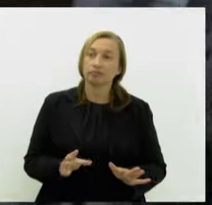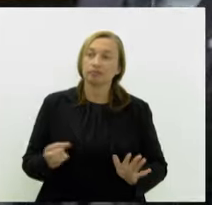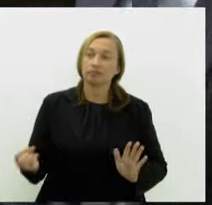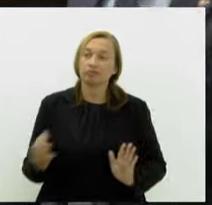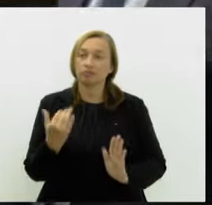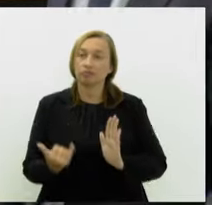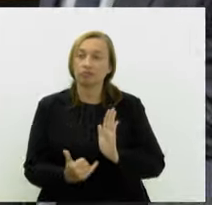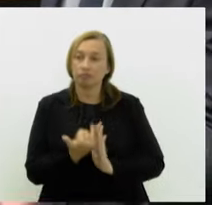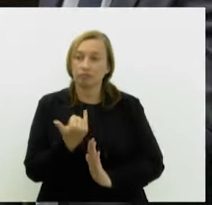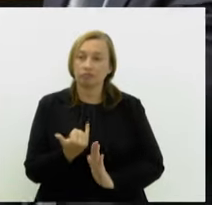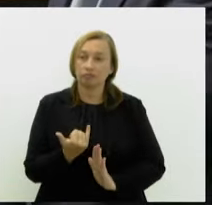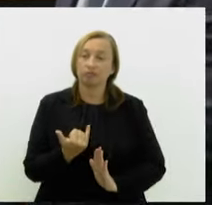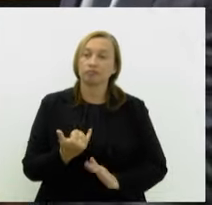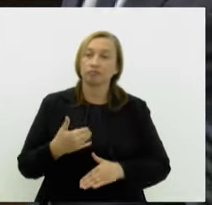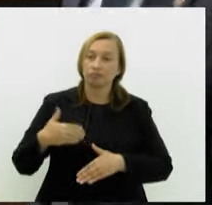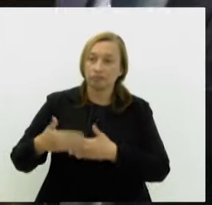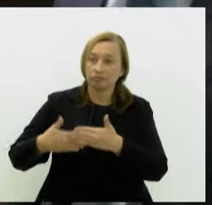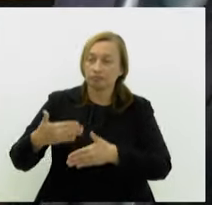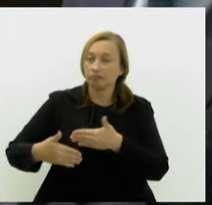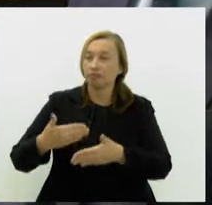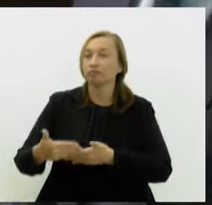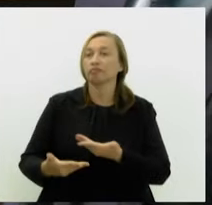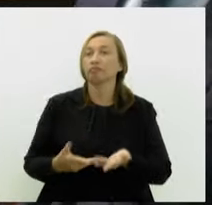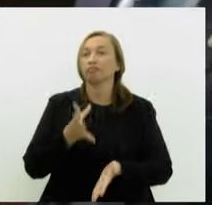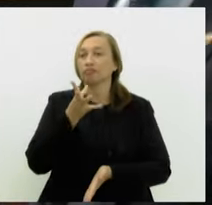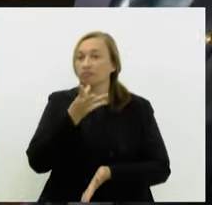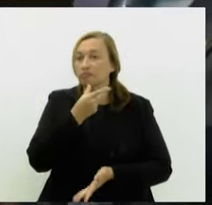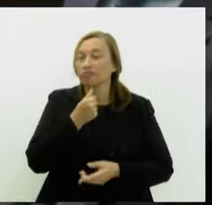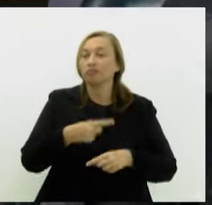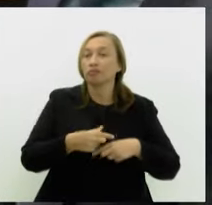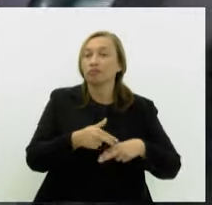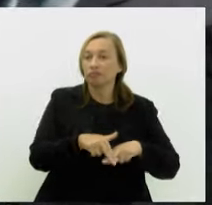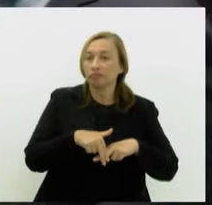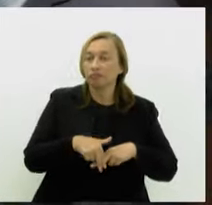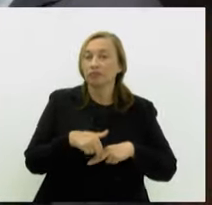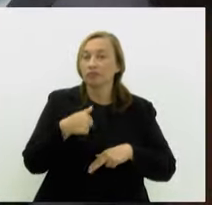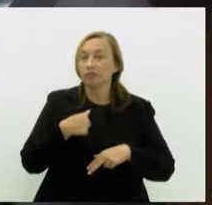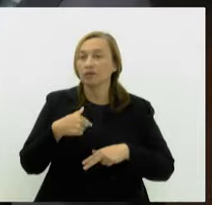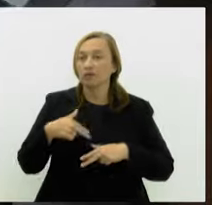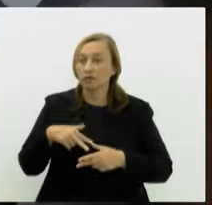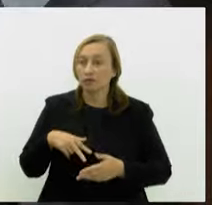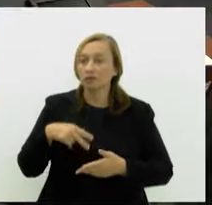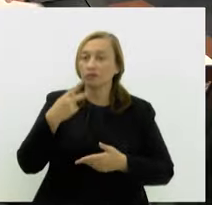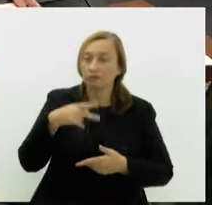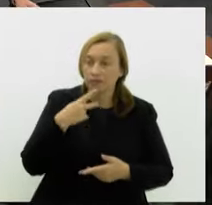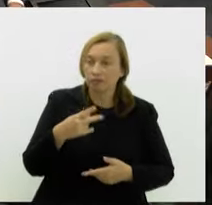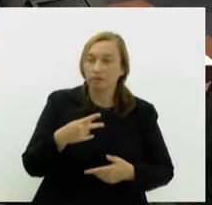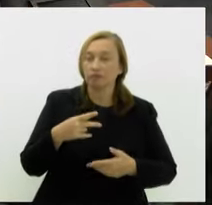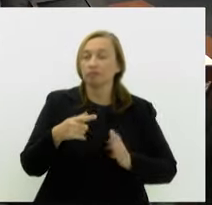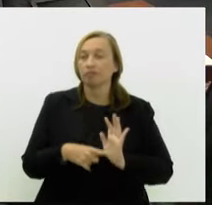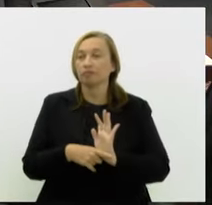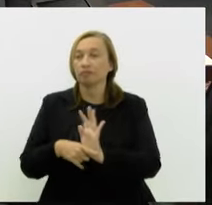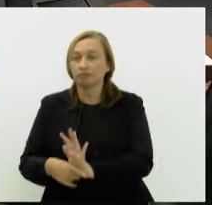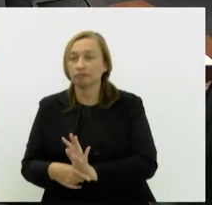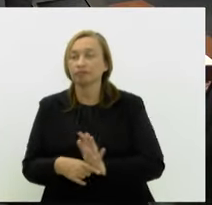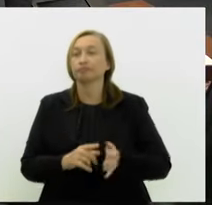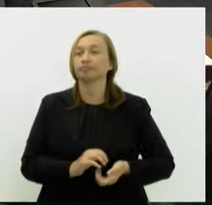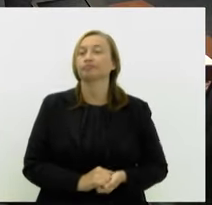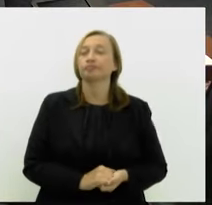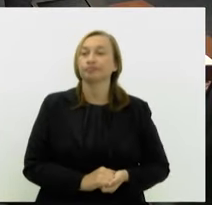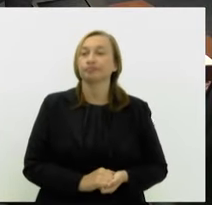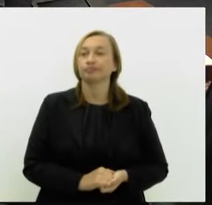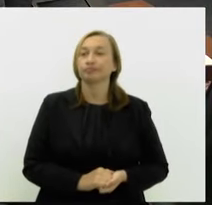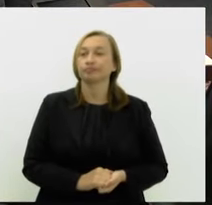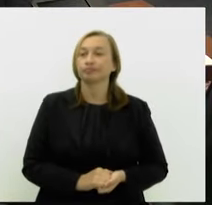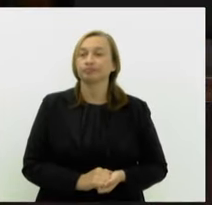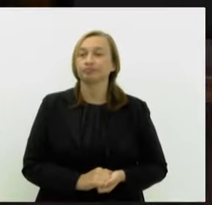porque é um processo demorado, Por isso que eu me levantei com a minha preocupação de tentar contribuir. Extremamente pertinente